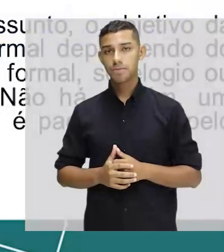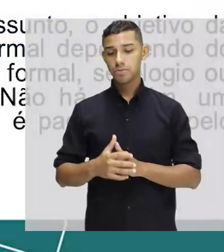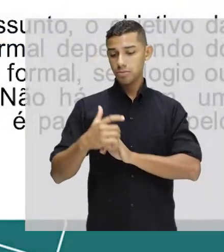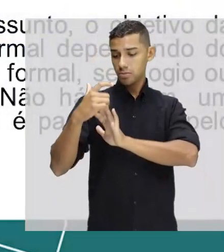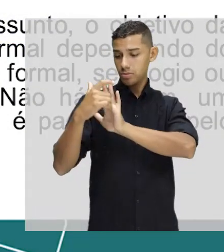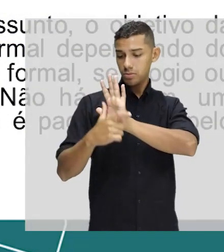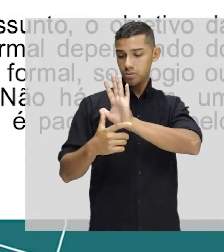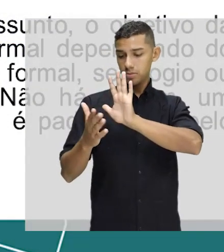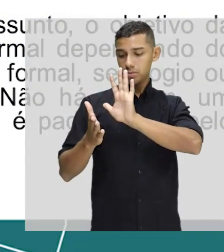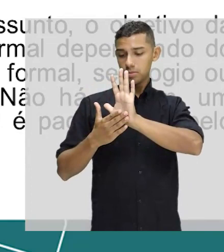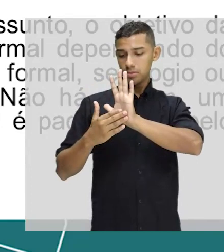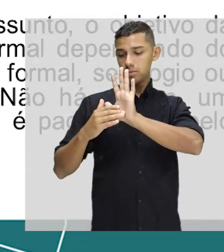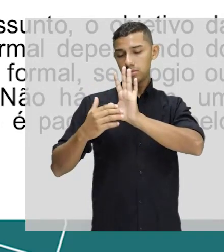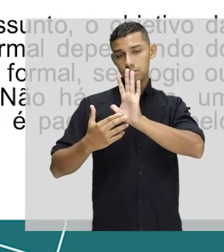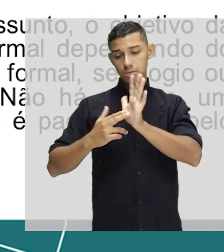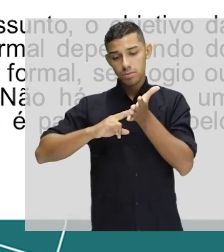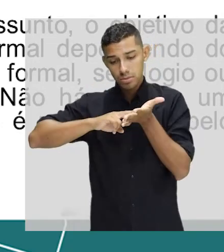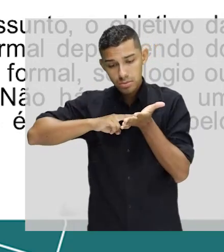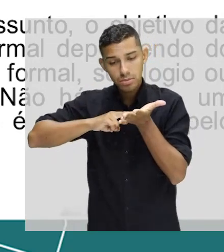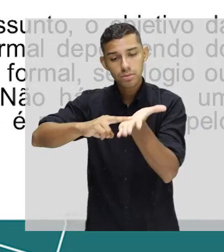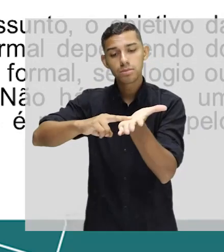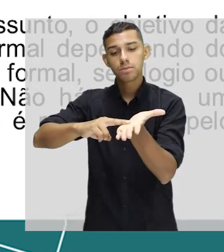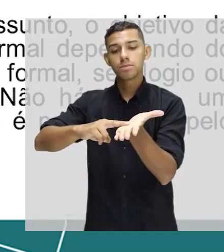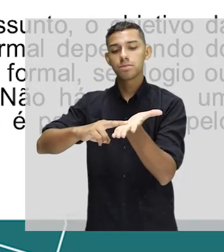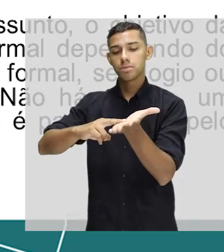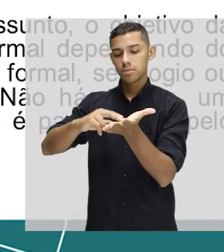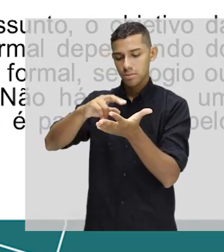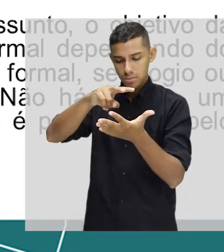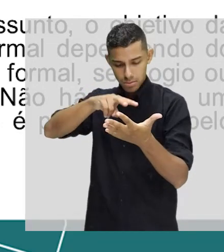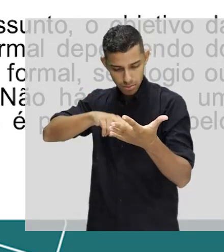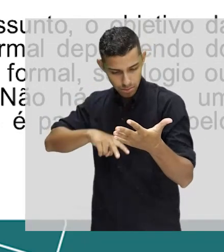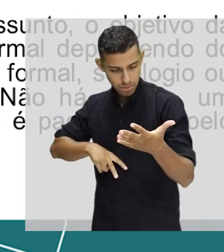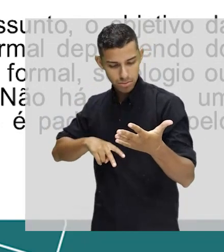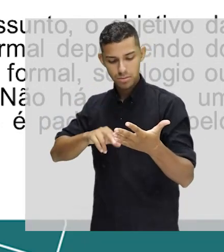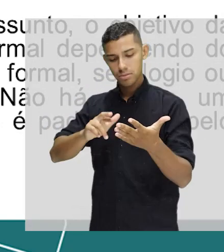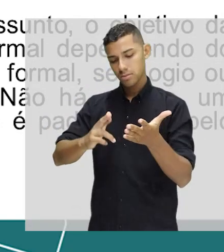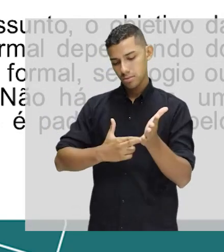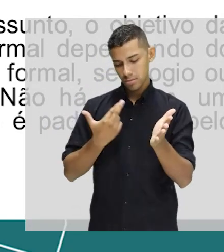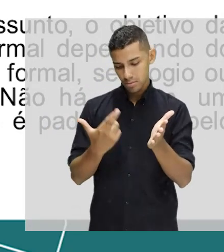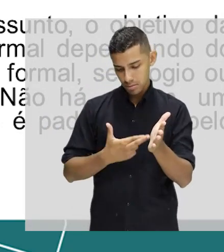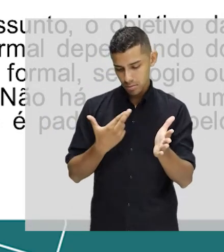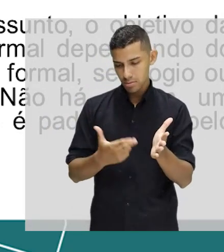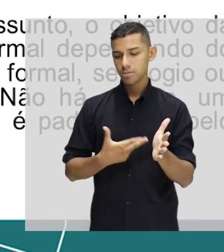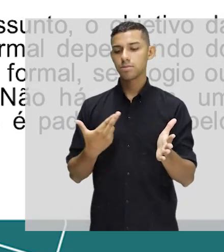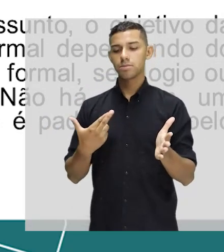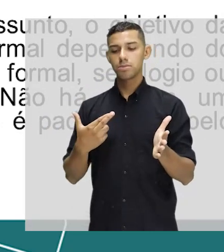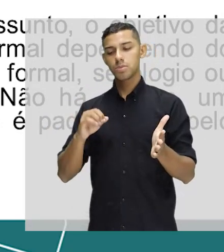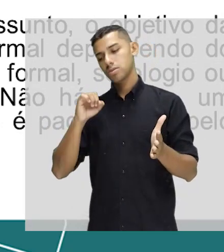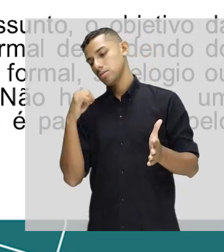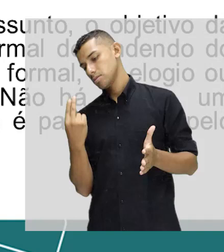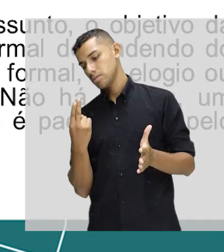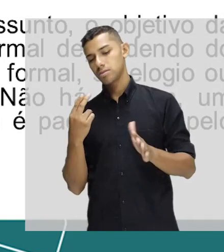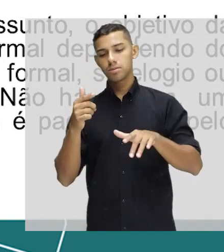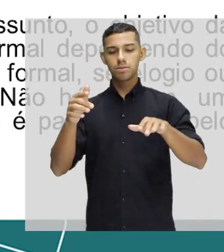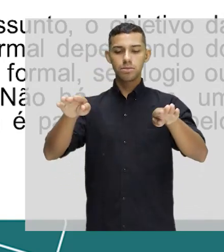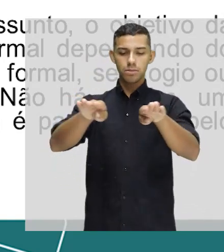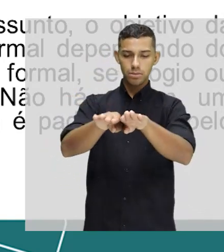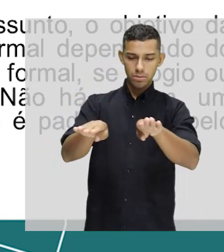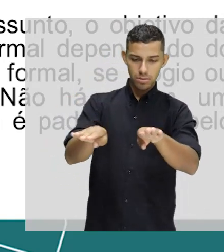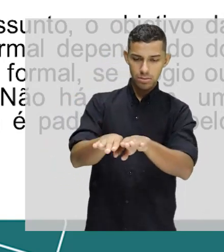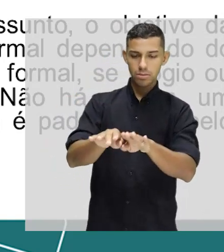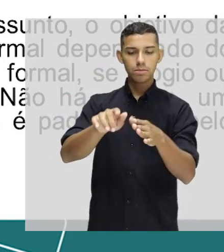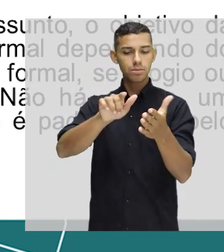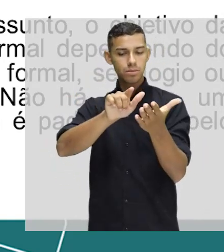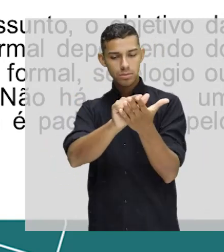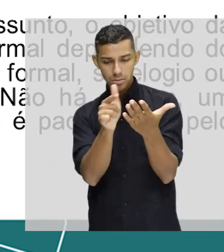leitor. Os leitores de jornais e revistas têm um espaço nesse veículo de comunicação, que é reservado para